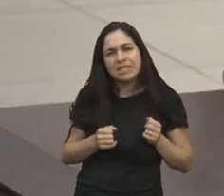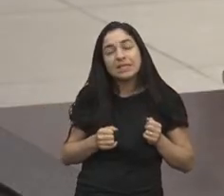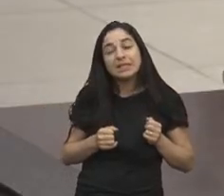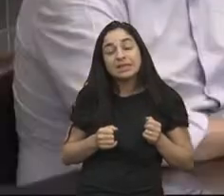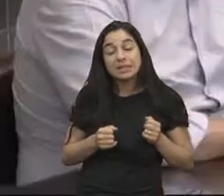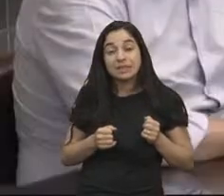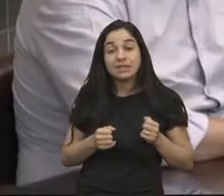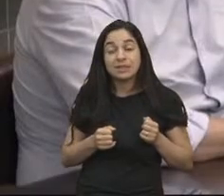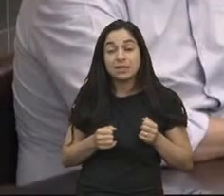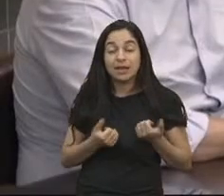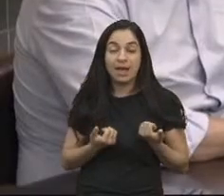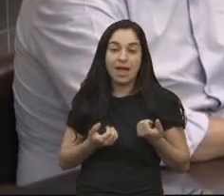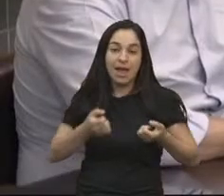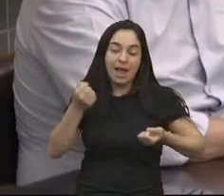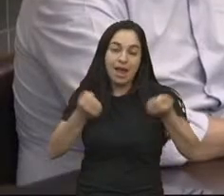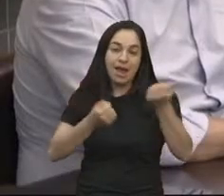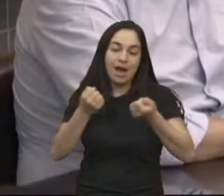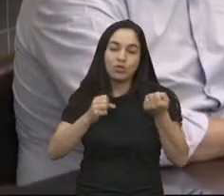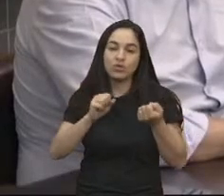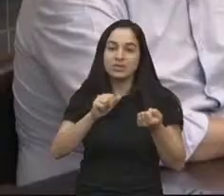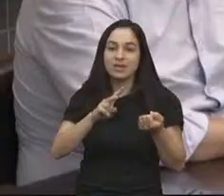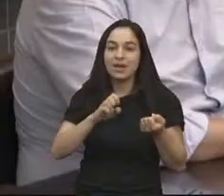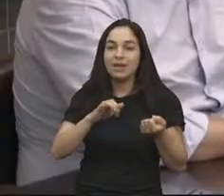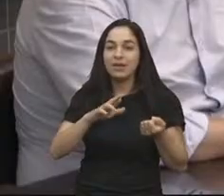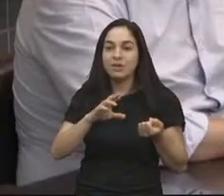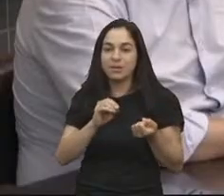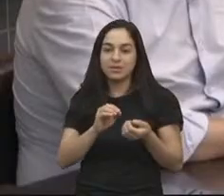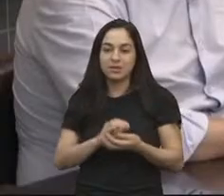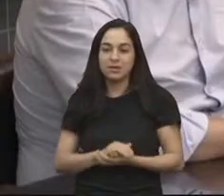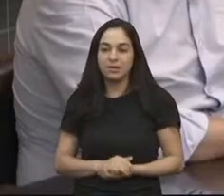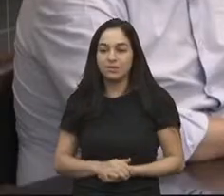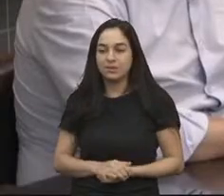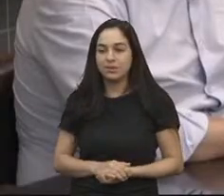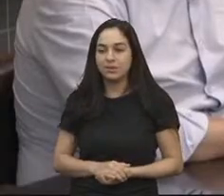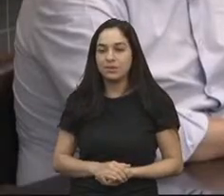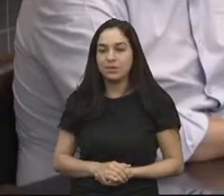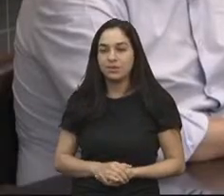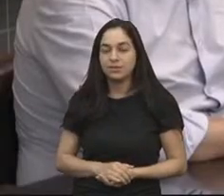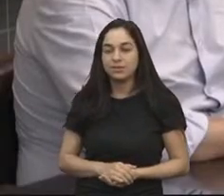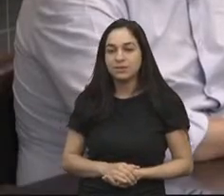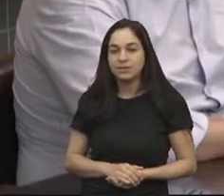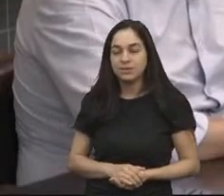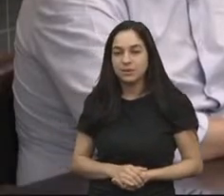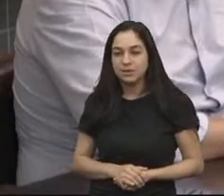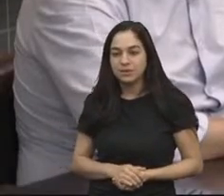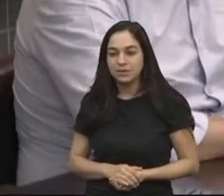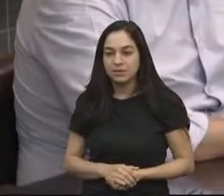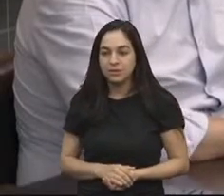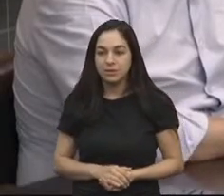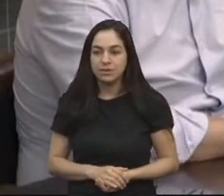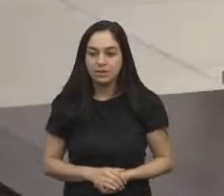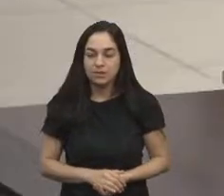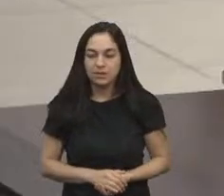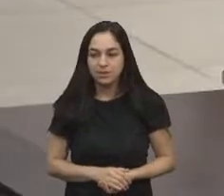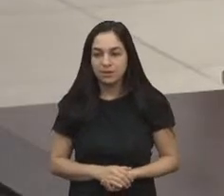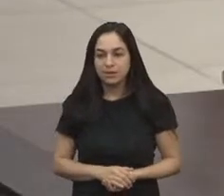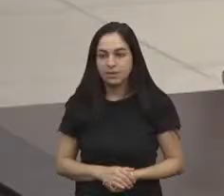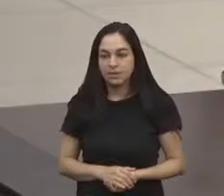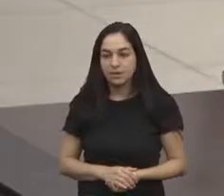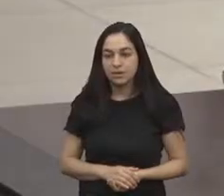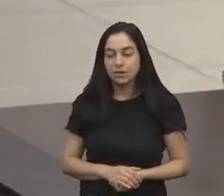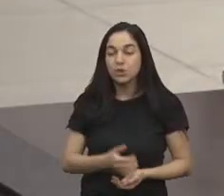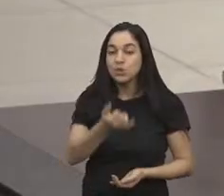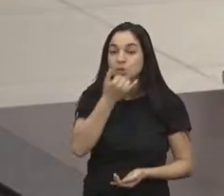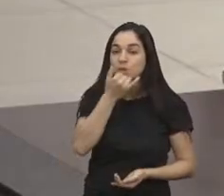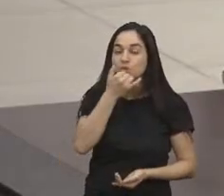Aproximadamente isso. Uma caçamba de saveiro tem aproximadamente 700 metros cúbicos. Então, é um pouquinho mais. Não, 700 não.